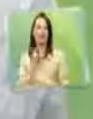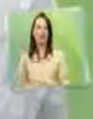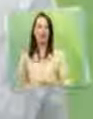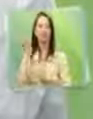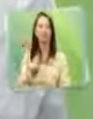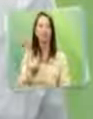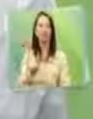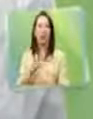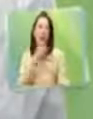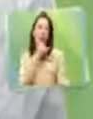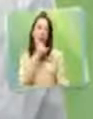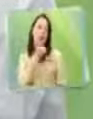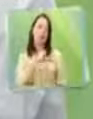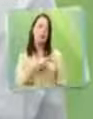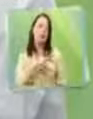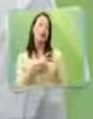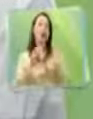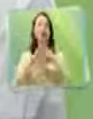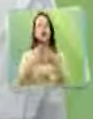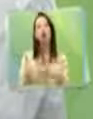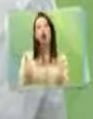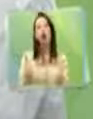não temos como, hoje,